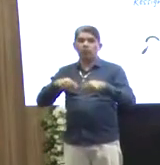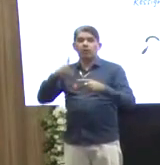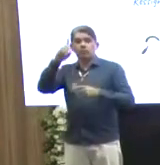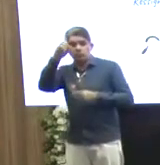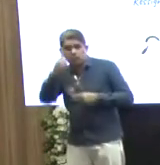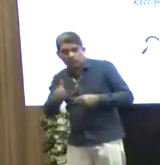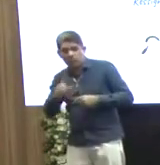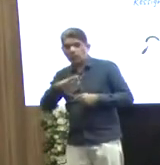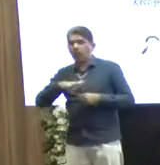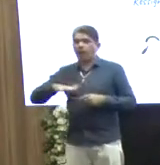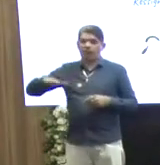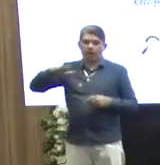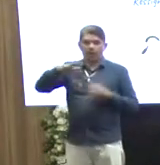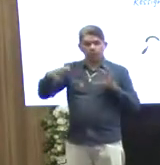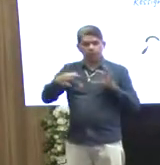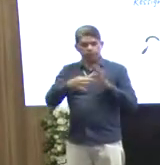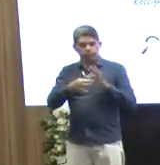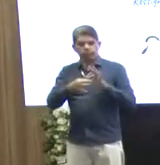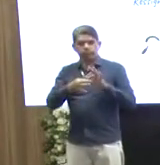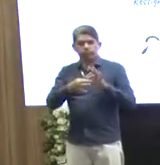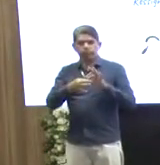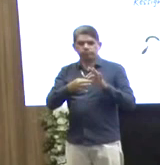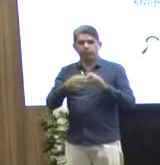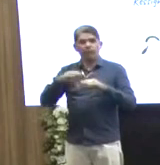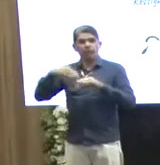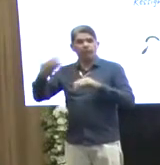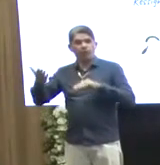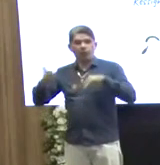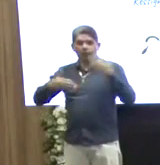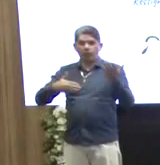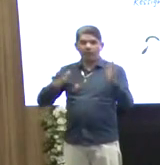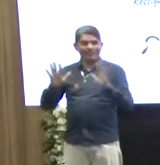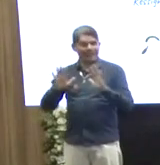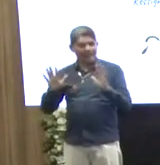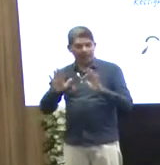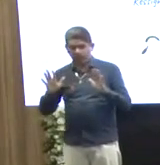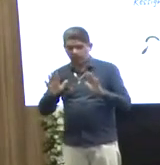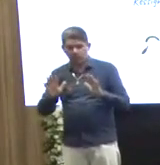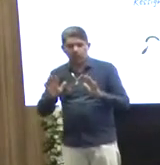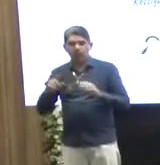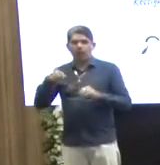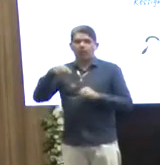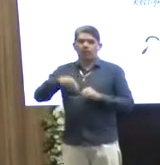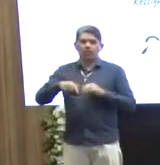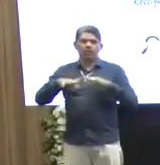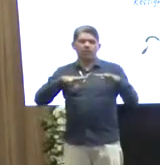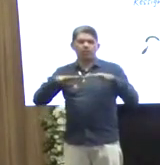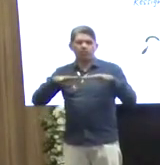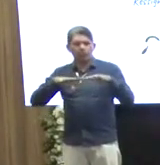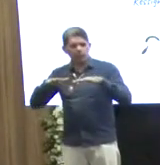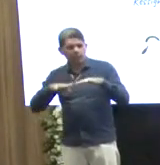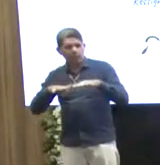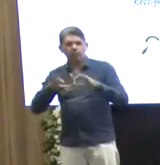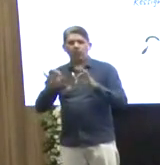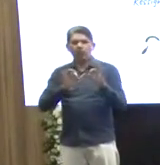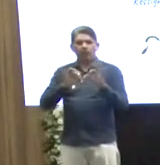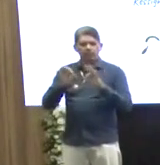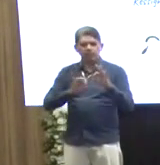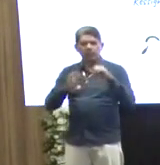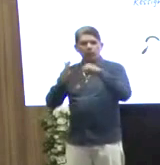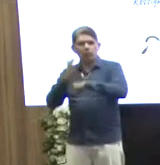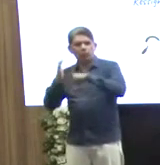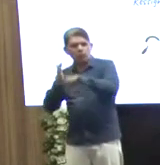nós que nos organizamos para tentar fazer com que a nossa sociedade seja uma sociedade que caiba todo mundo. Que caiba